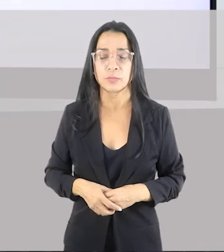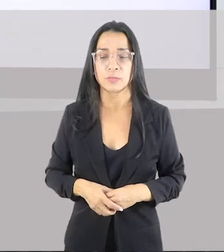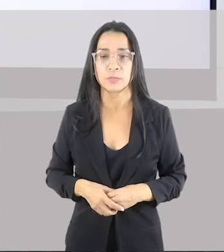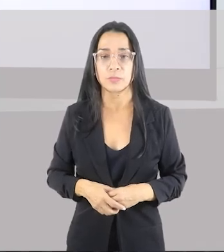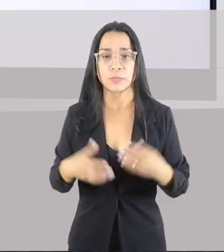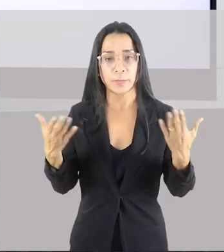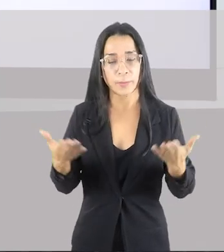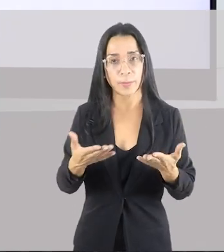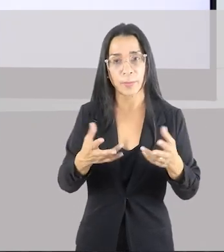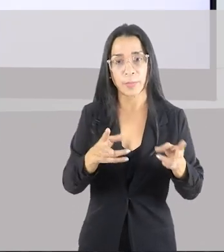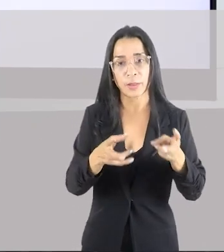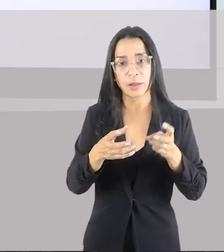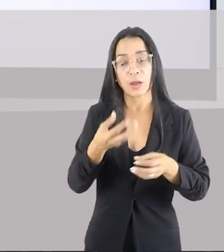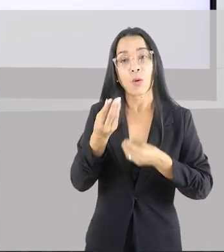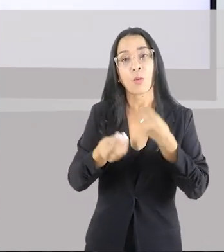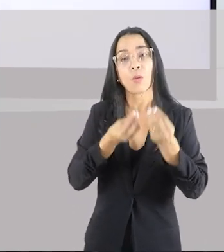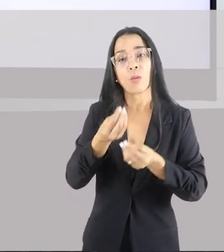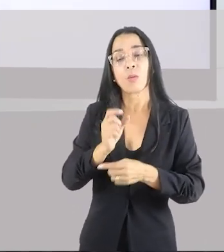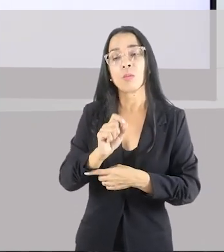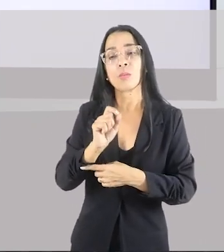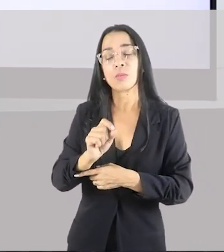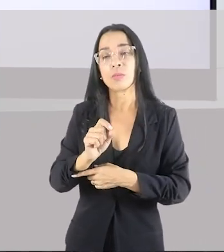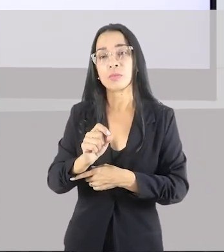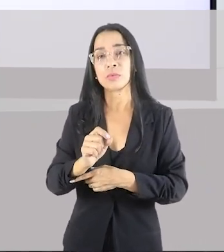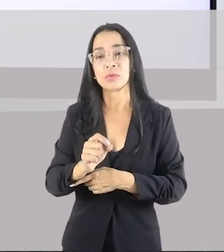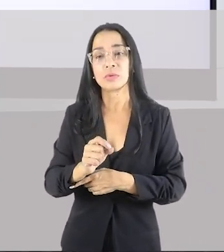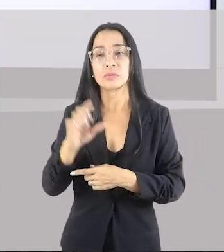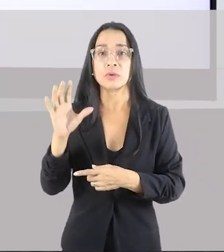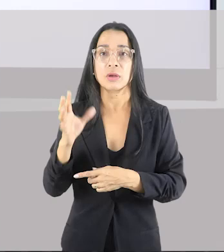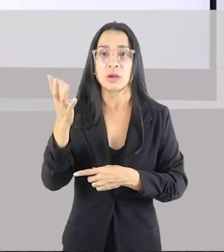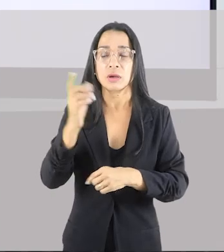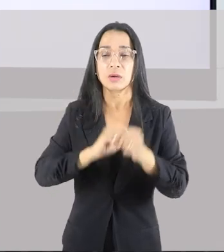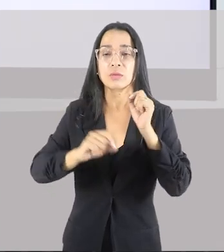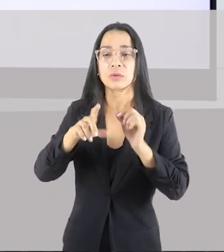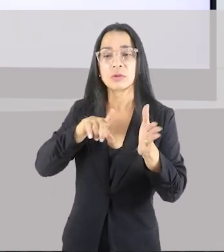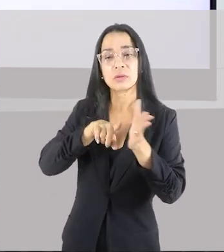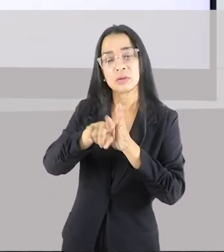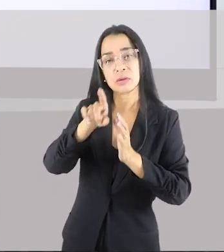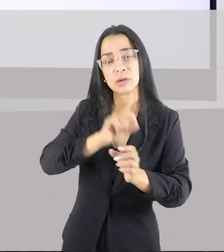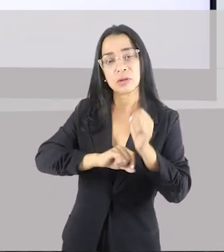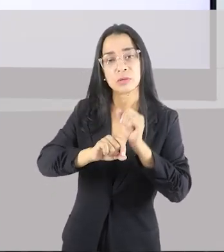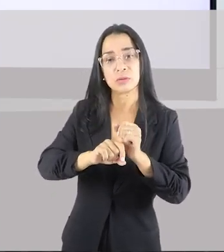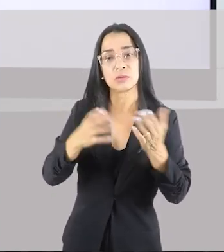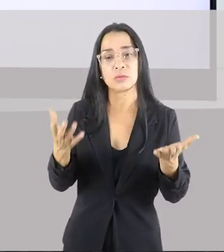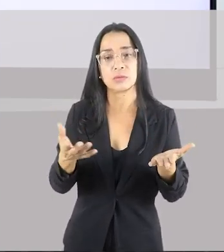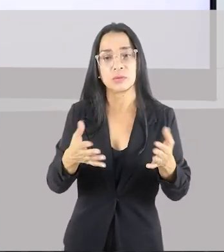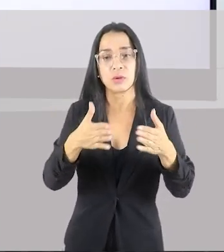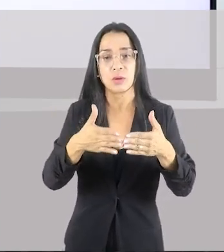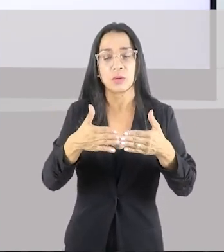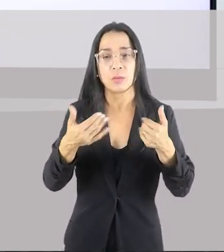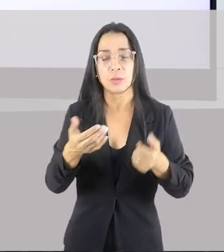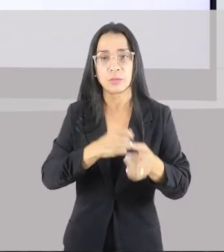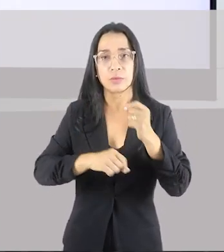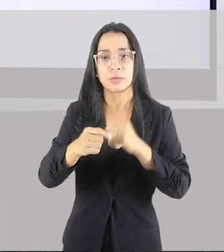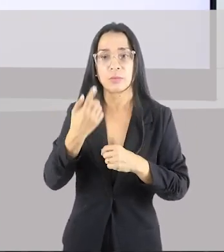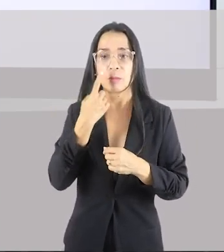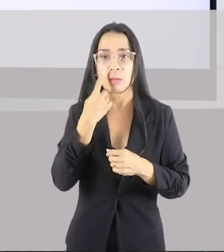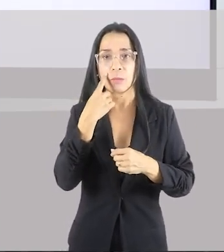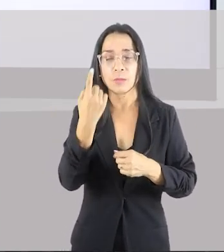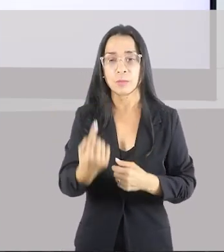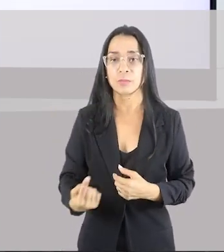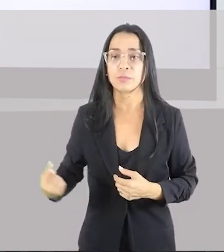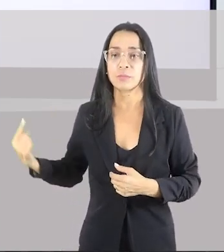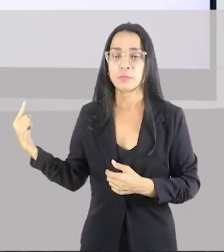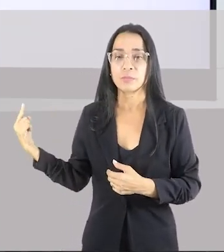vai observar como que isso, né, vai aparecer pra gente e algumas questões. Então, por favor, olha aqui comigo,